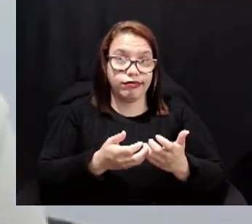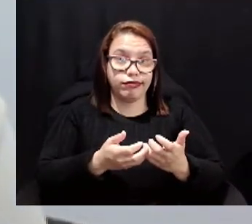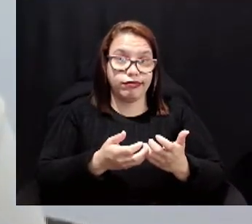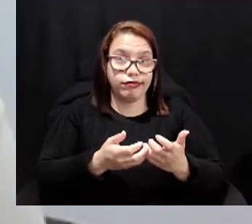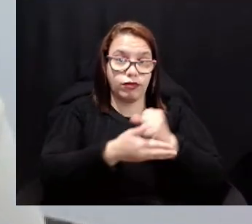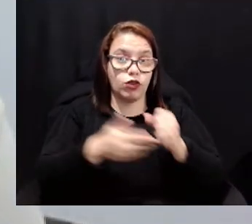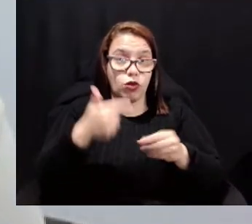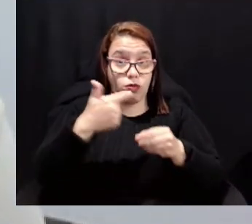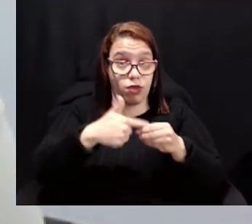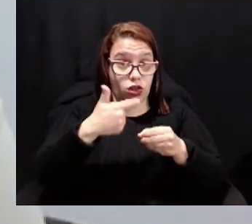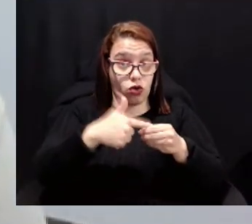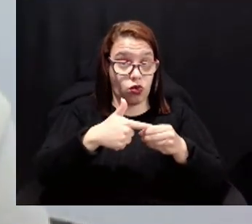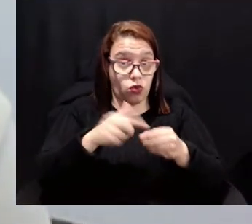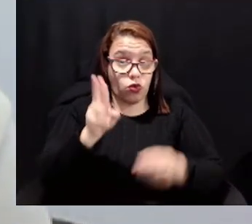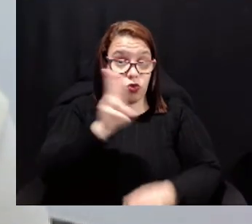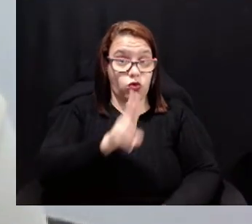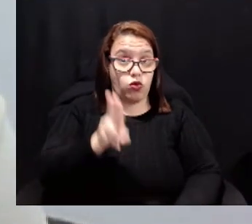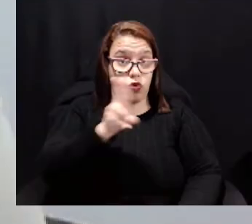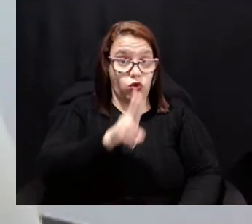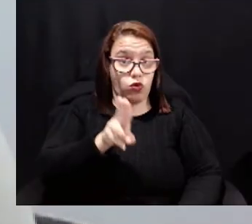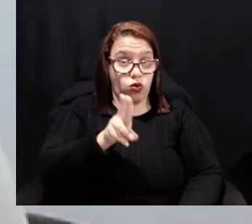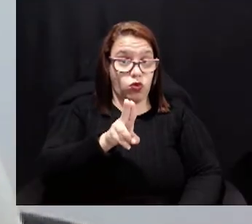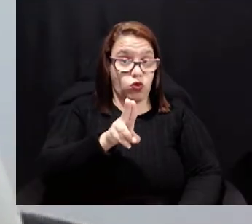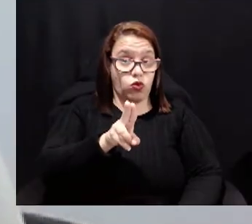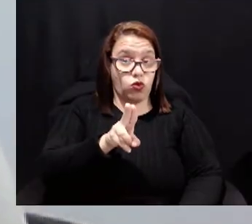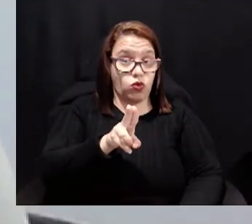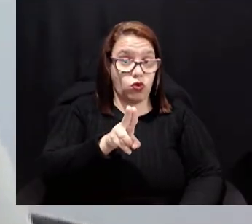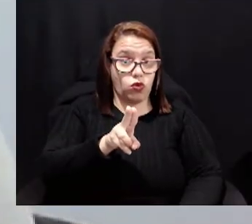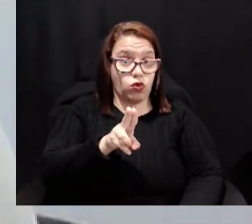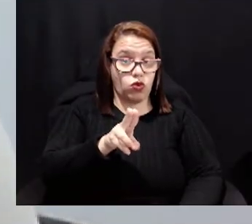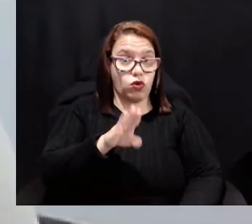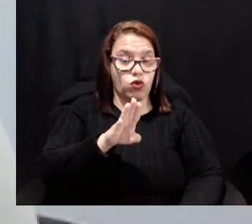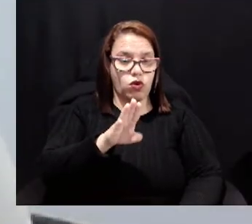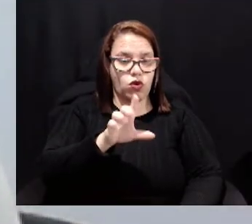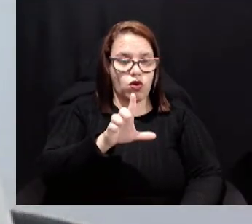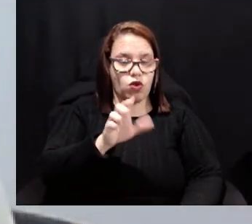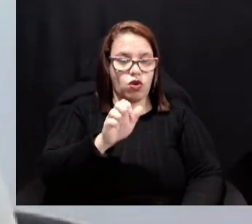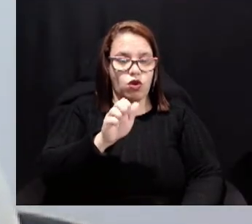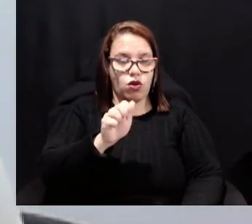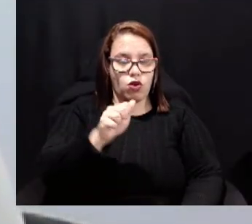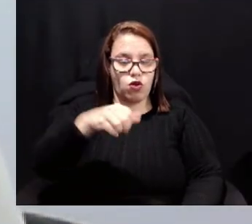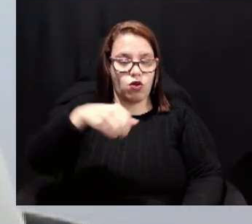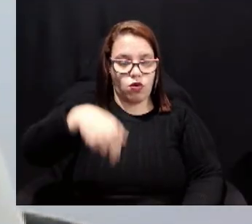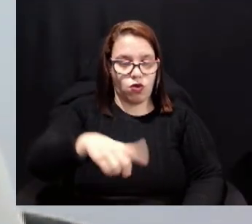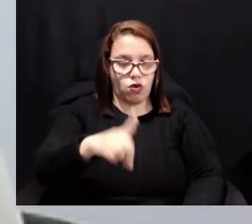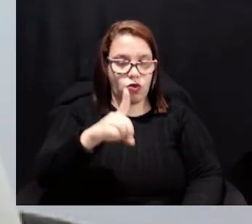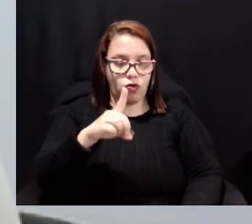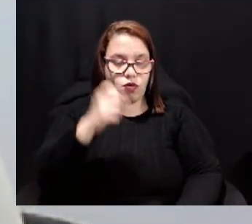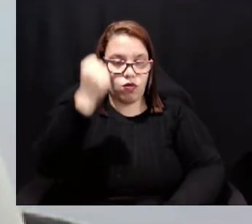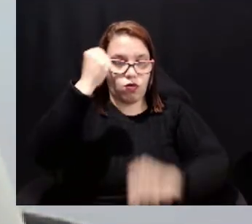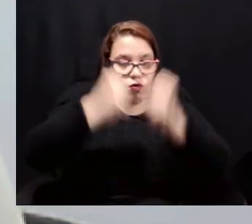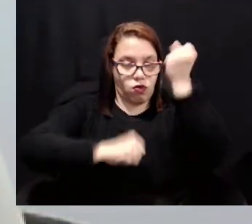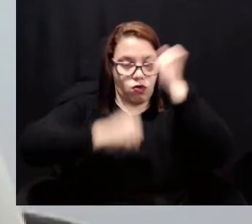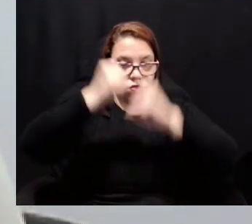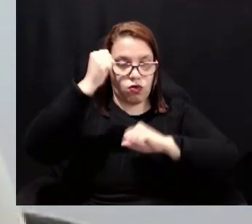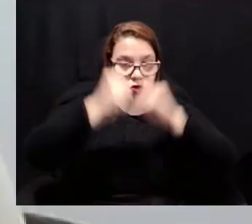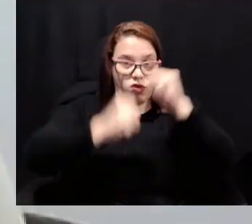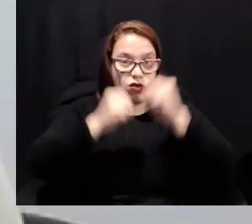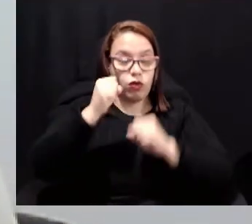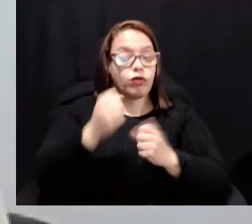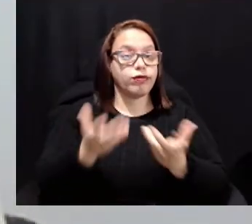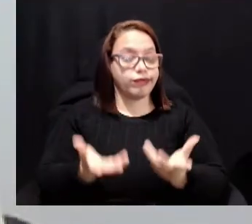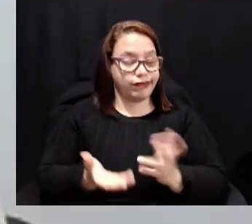os combustíveis à base de petróleo, se usa muito esses blends, né, formados de resíduos industriais com